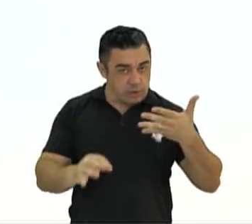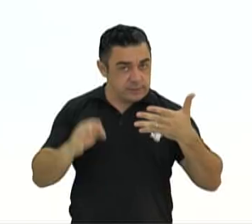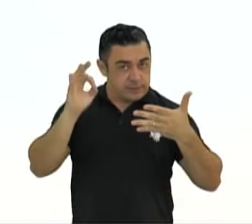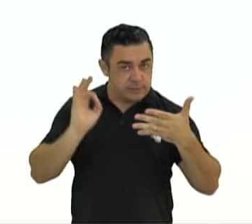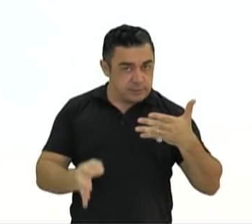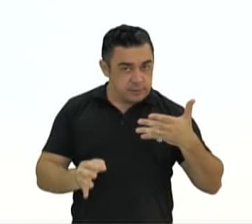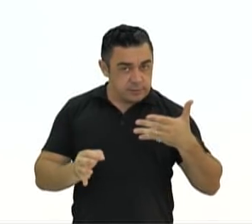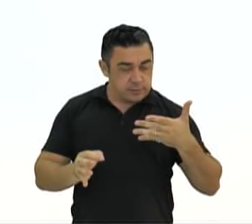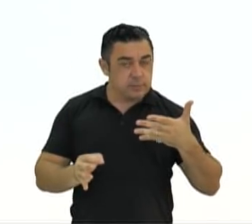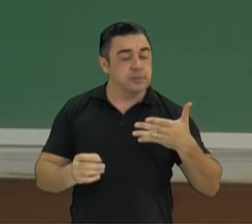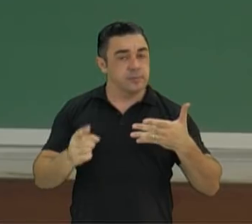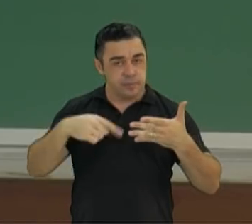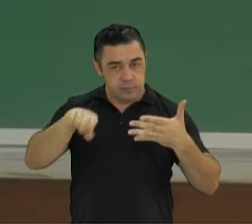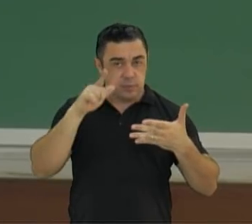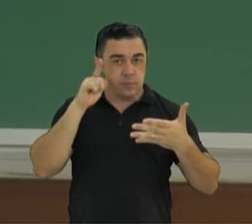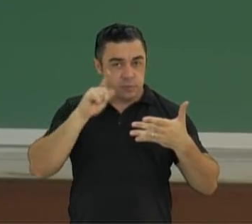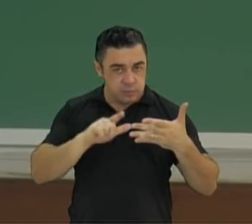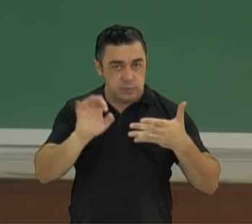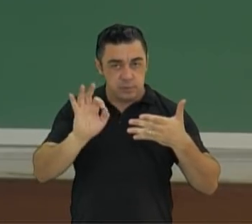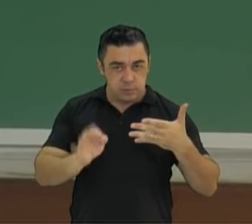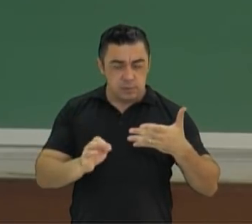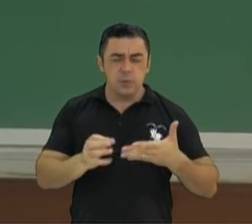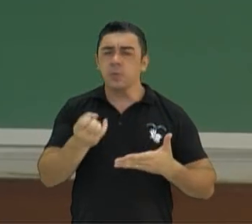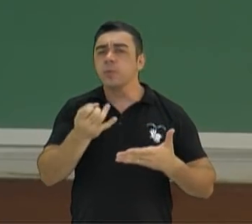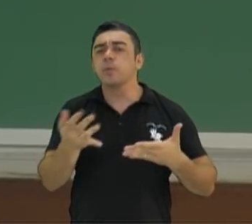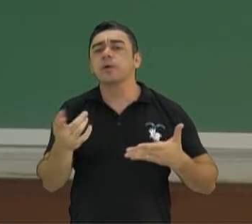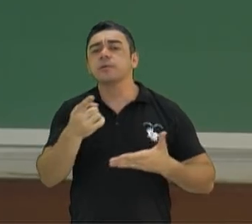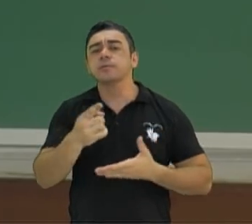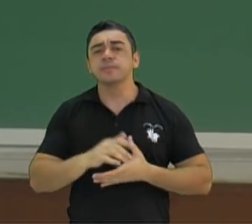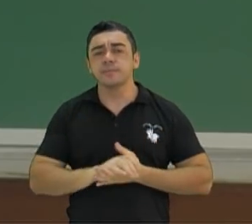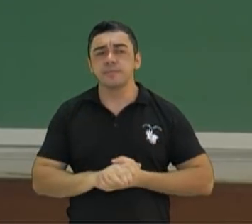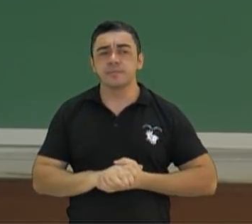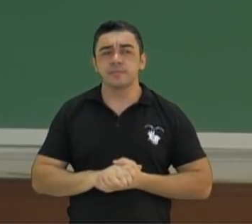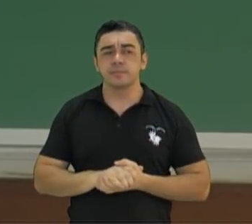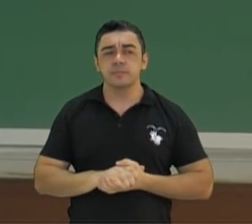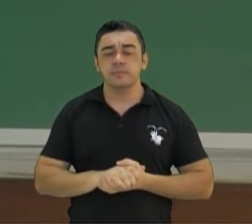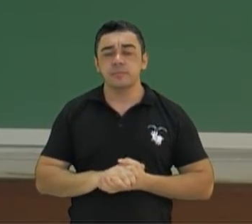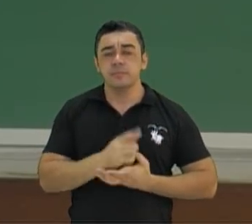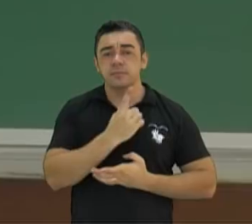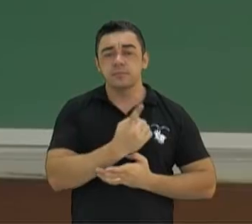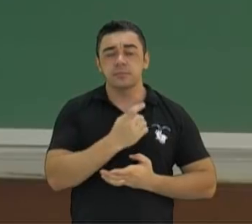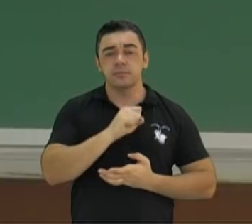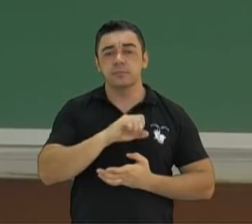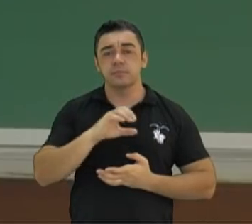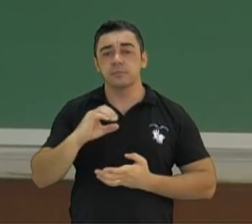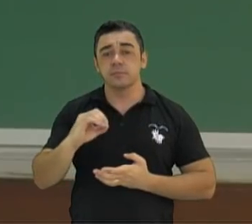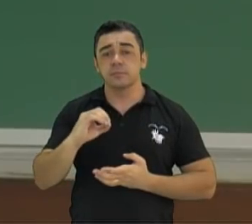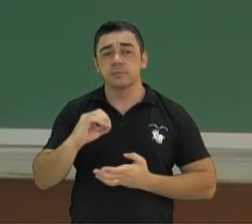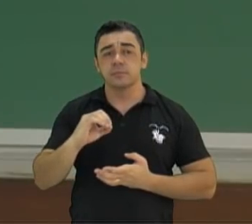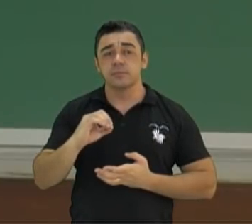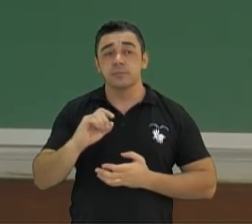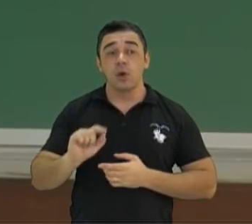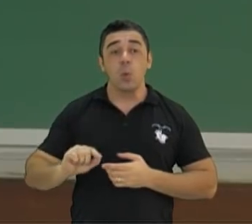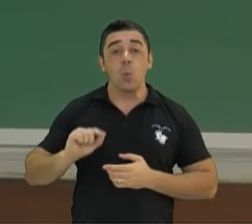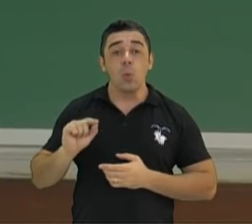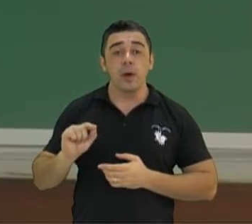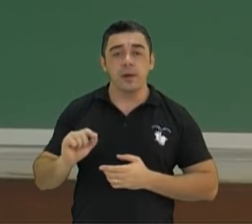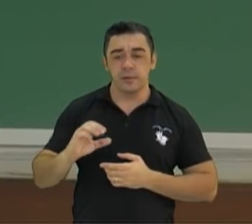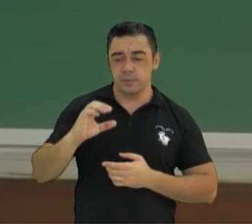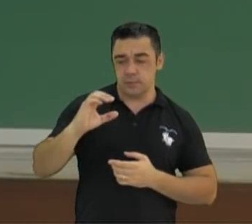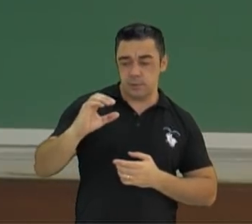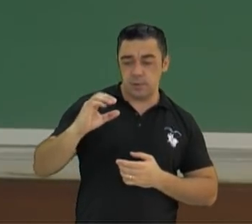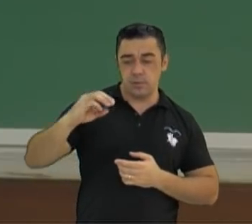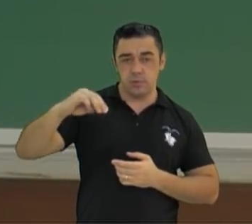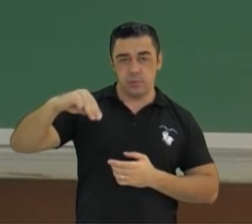certinho. Garanto que vocês acertaram. Quanto que deu então? Deu 180, prof. 180 o